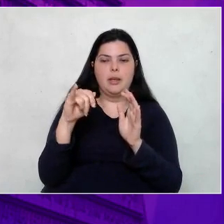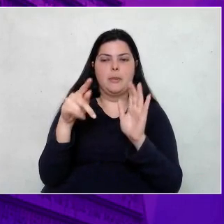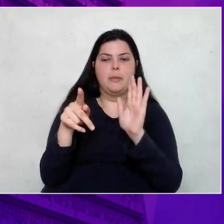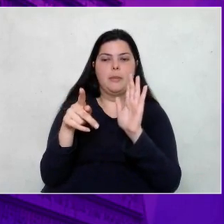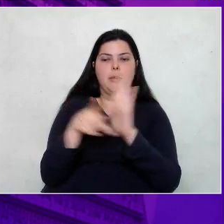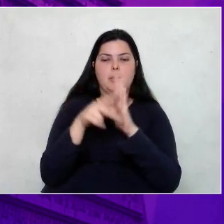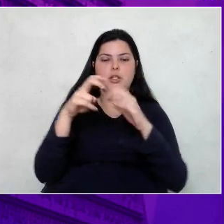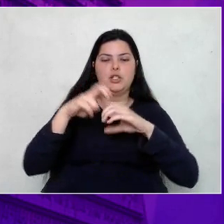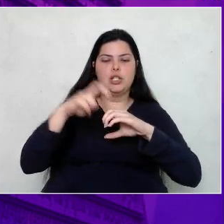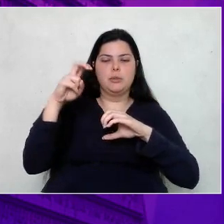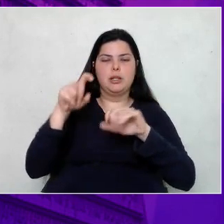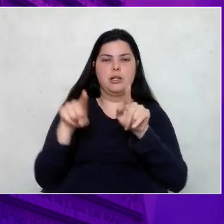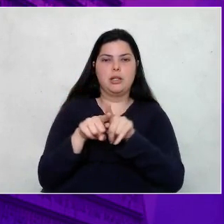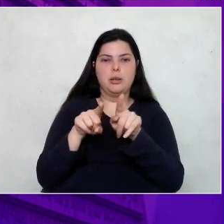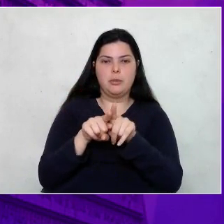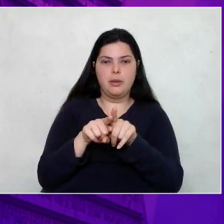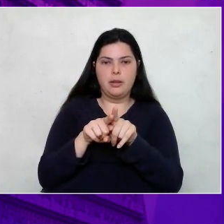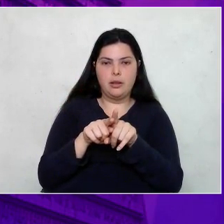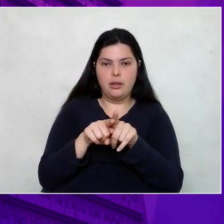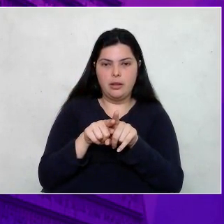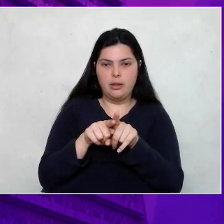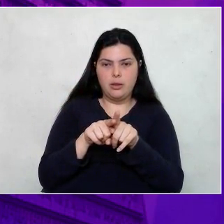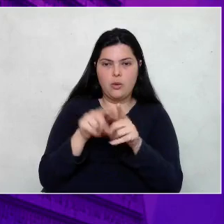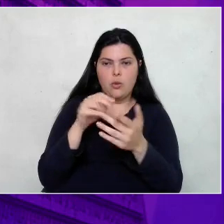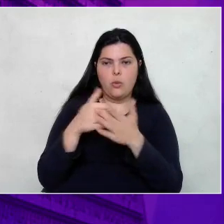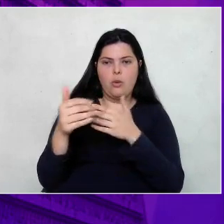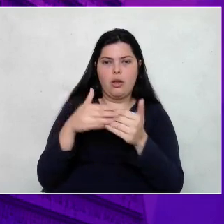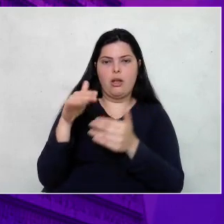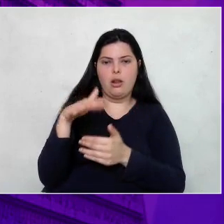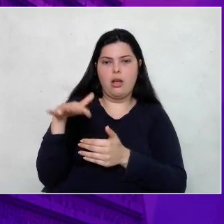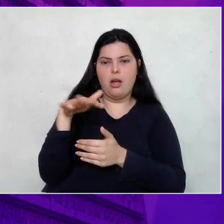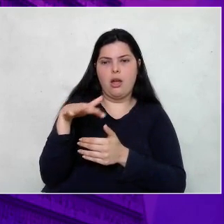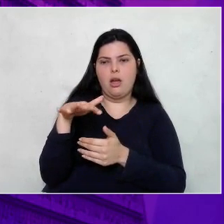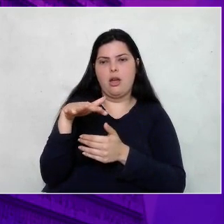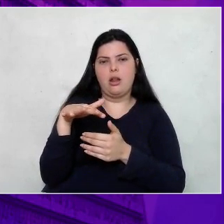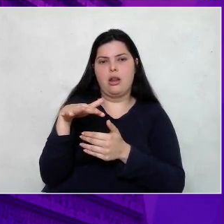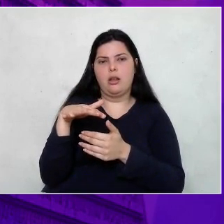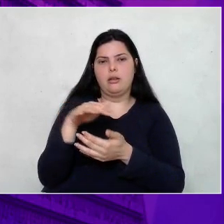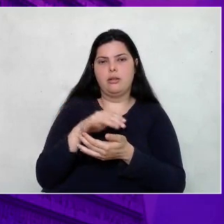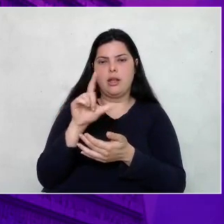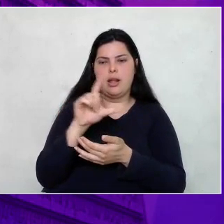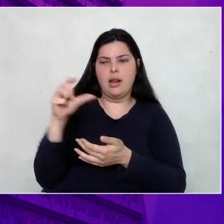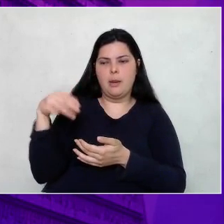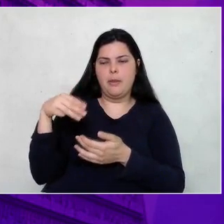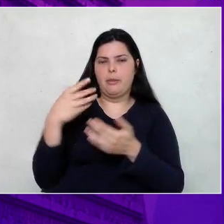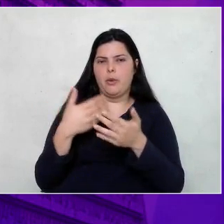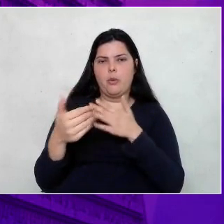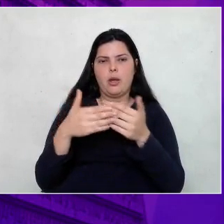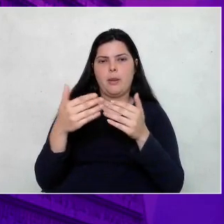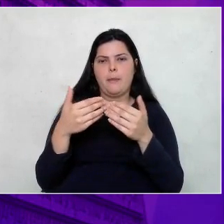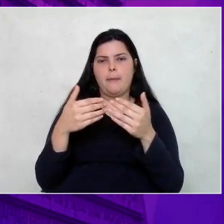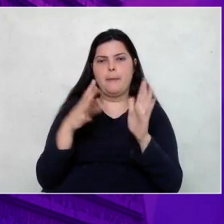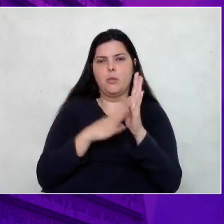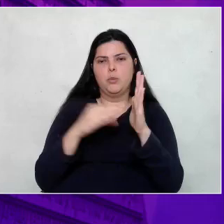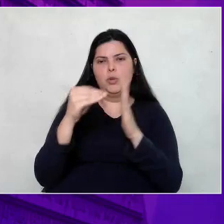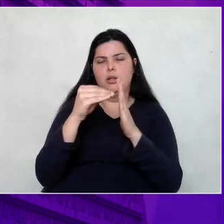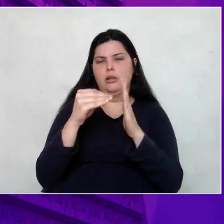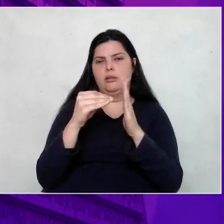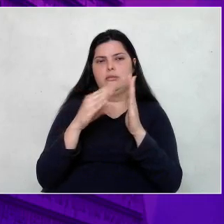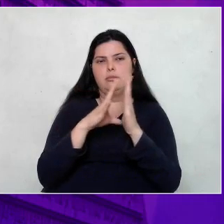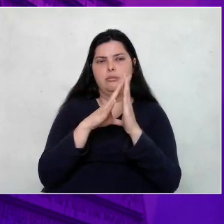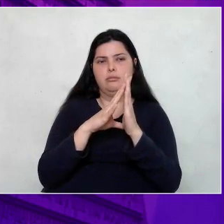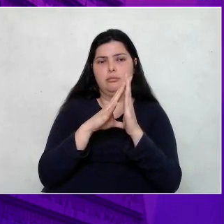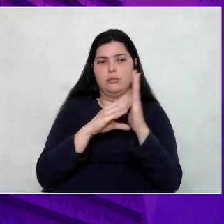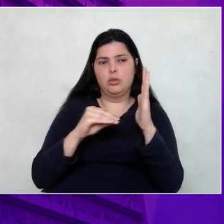API do Bard, ou a API de qualquer outro LLM, né? Qualquer outro modelo de linguagem de larga